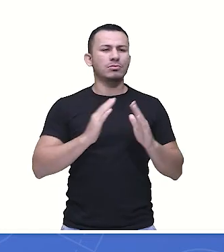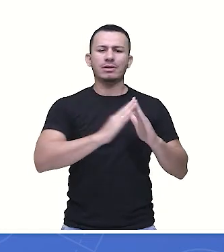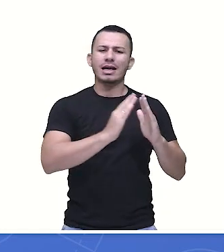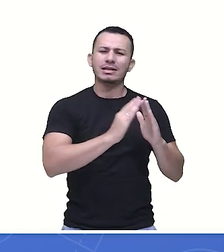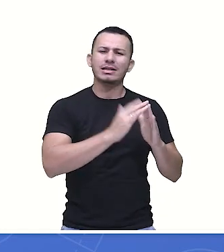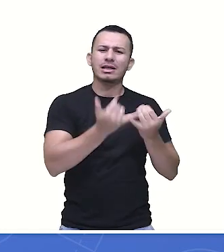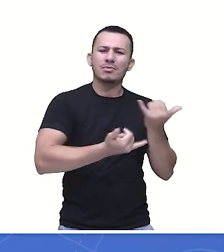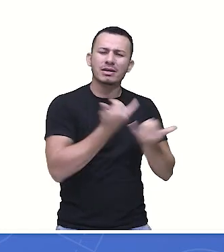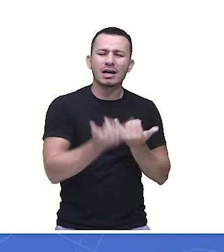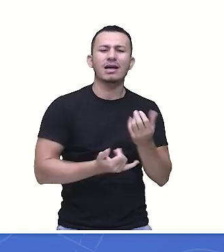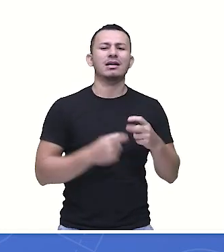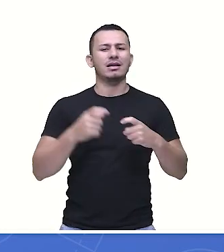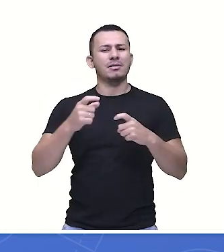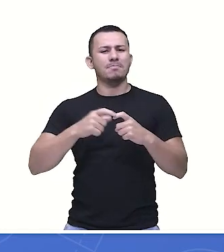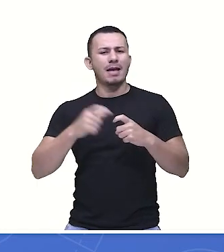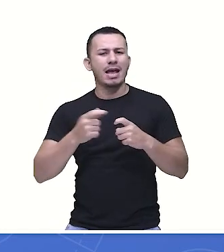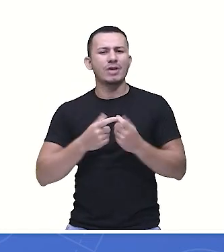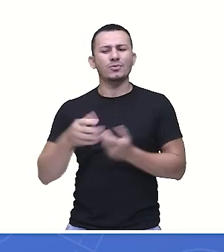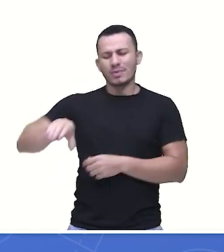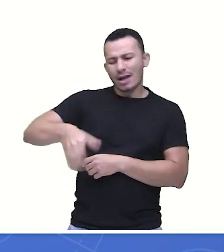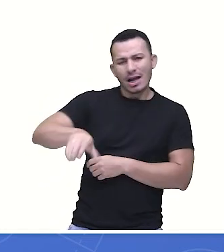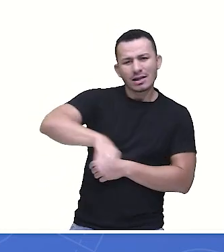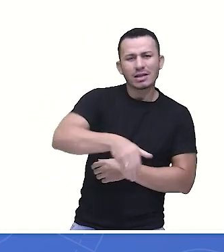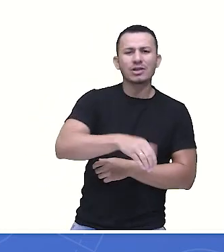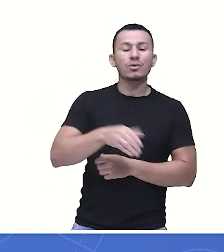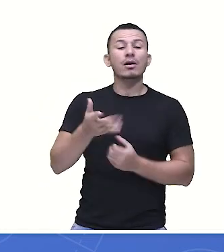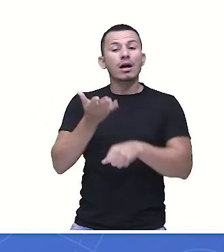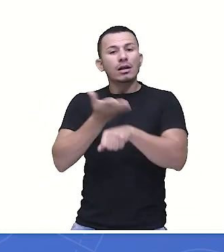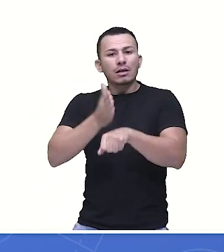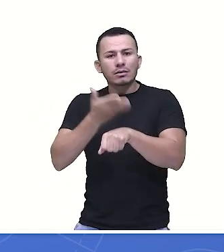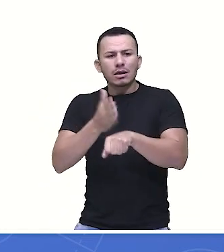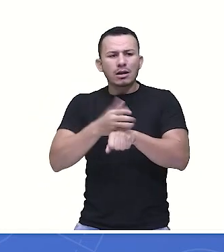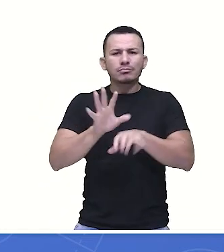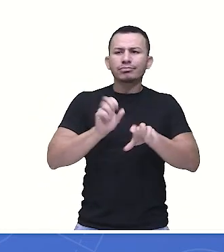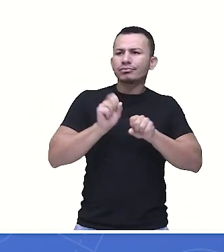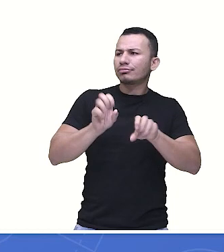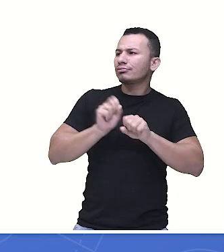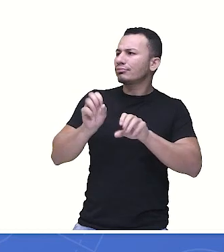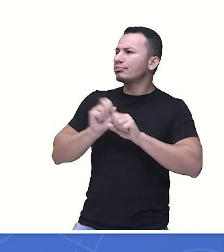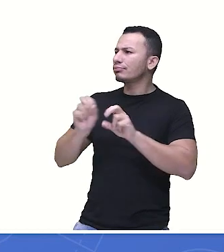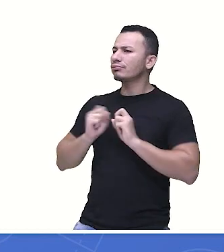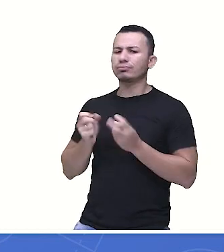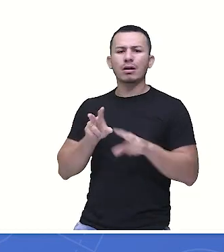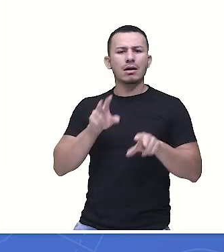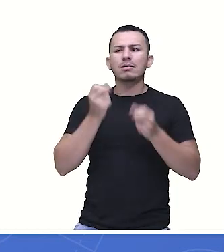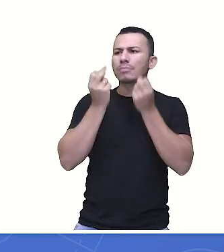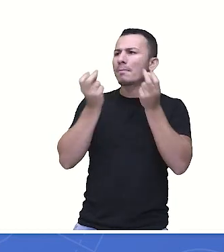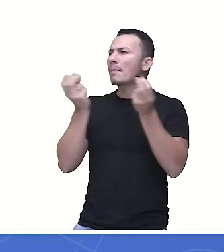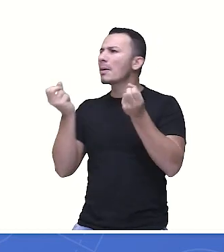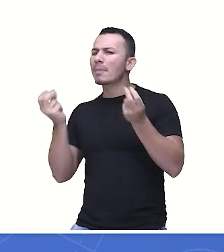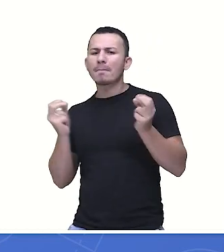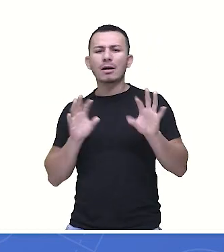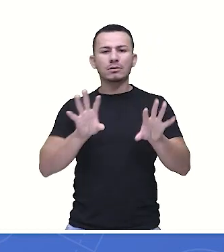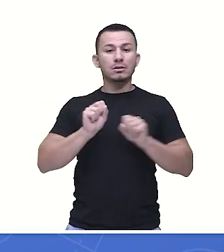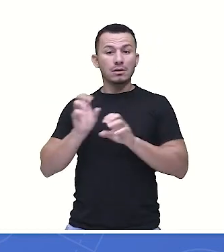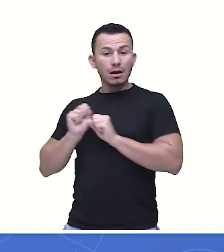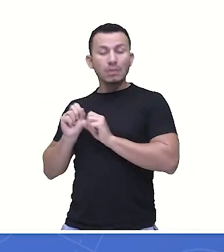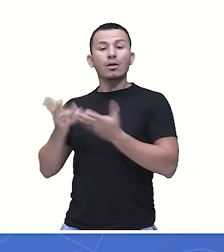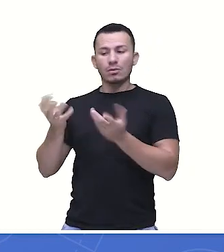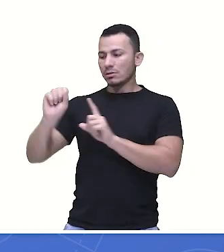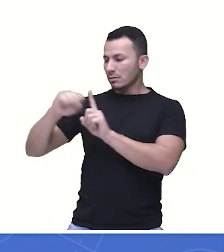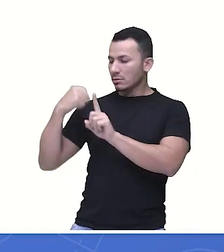de médico, brinca com carrinho. Aí você está treinando, você vai aprendendo nesse processo todo. Então, as sociedades, elas foram,